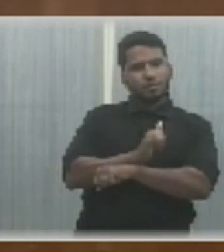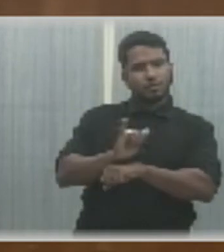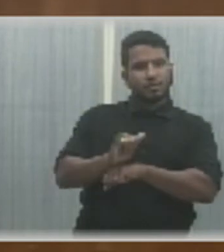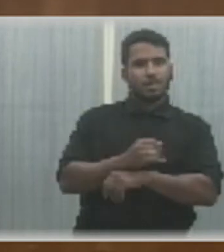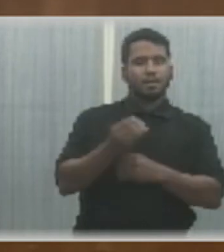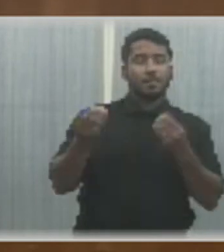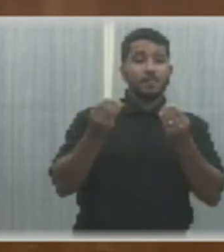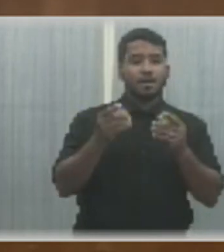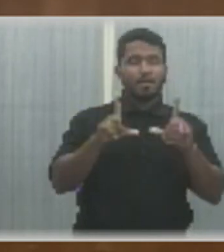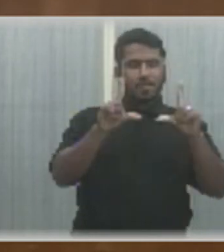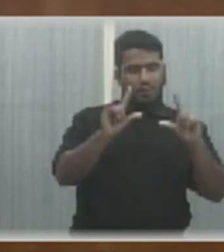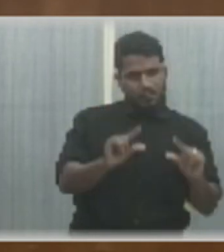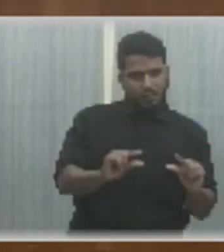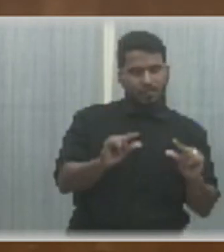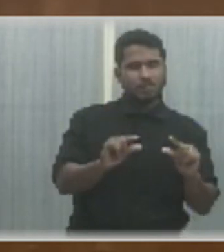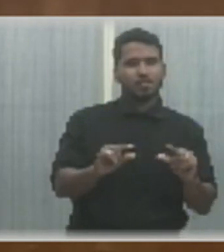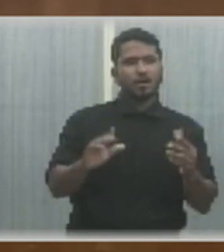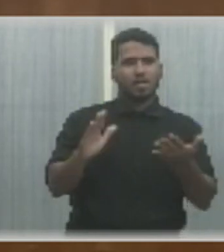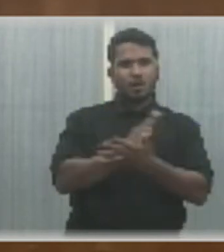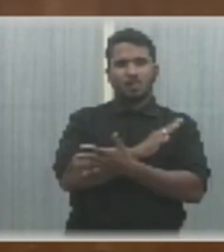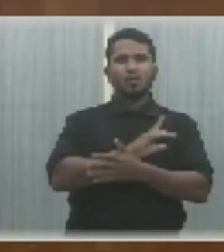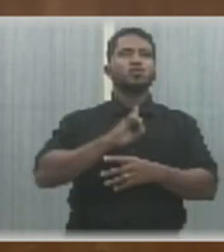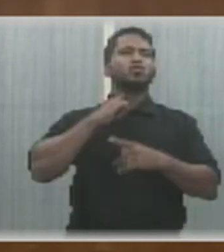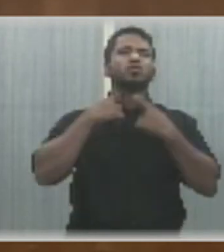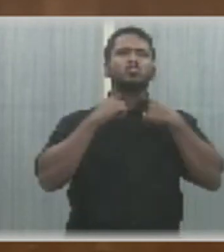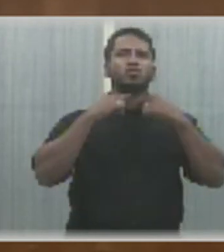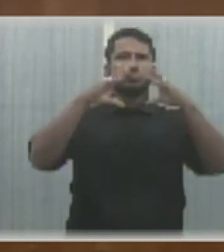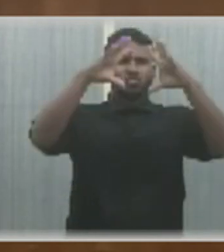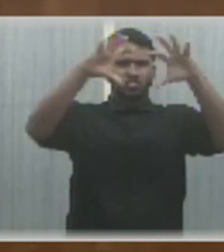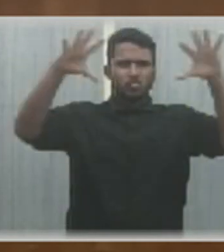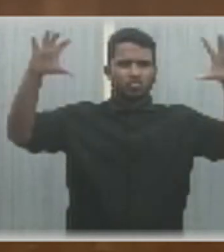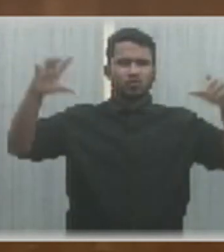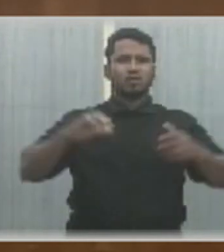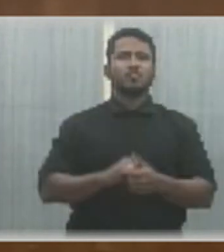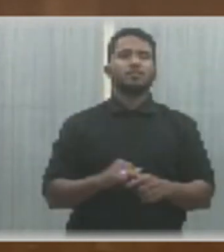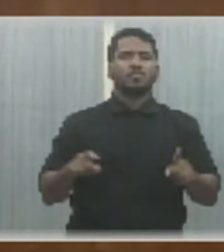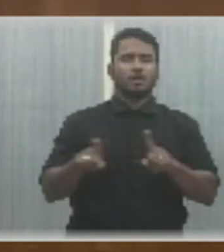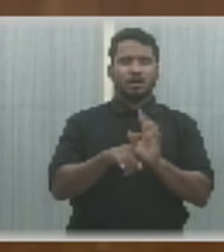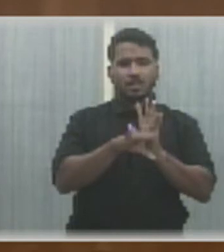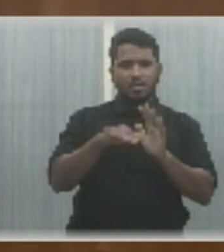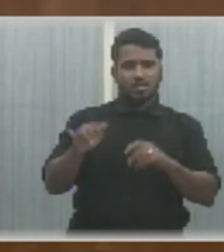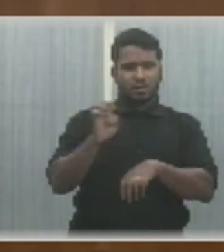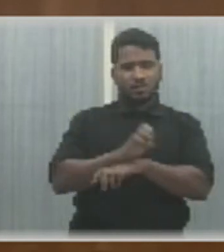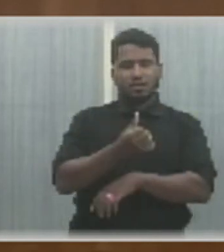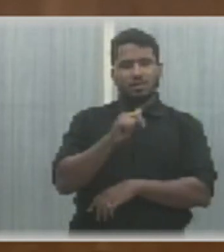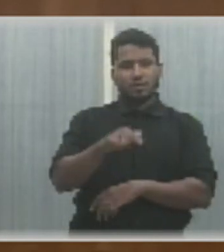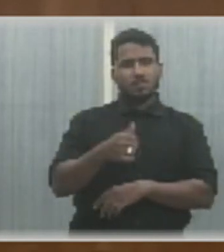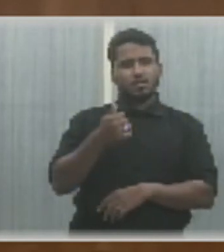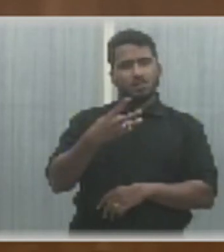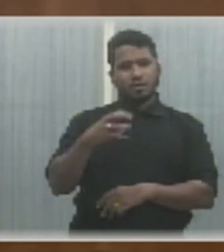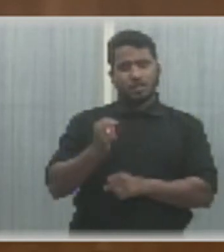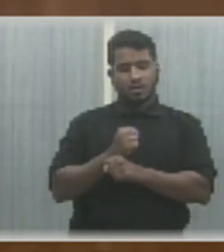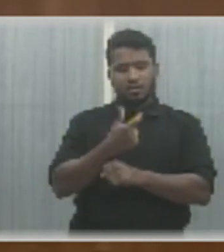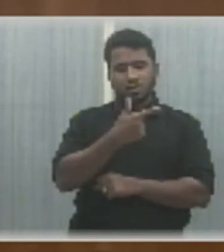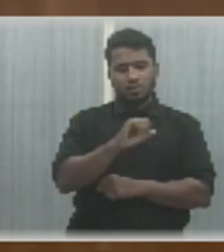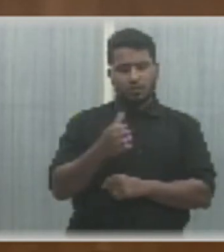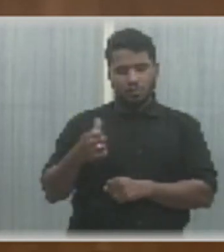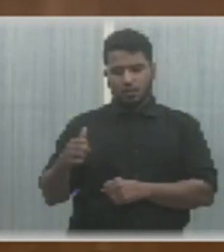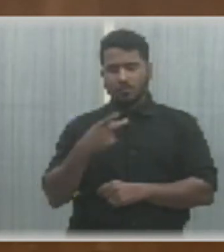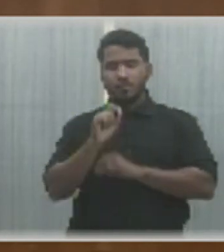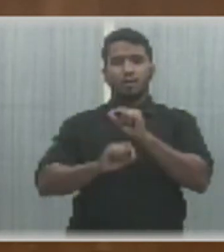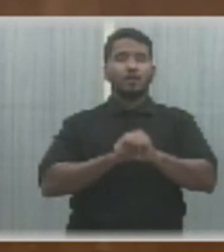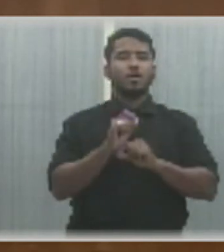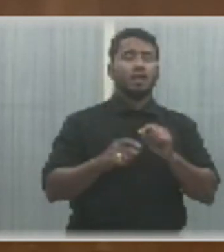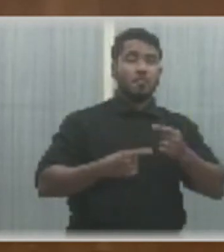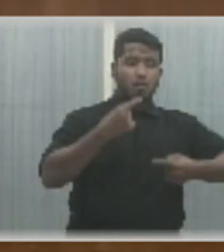a redução dos efeitos. A Lei Estadual 6.140 de 2011 instituiu